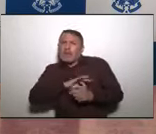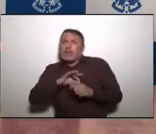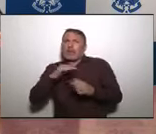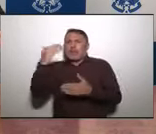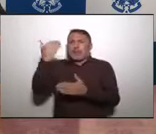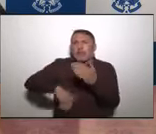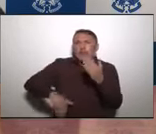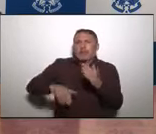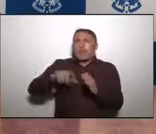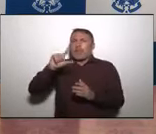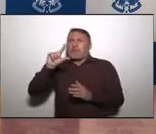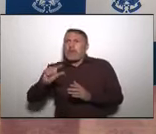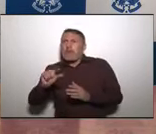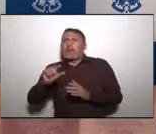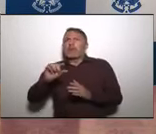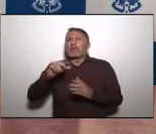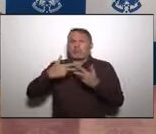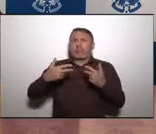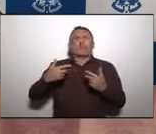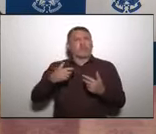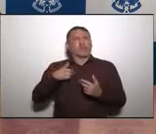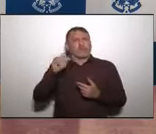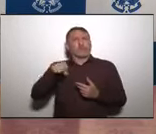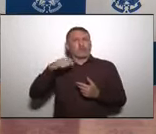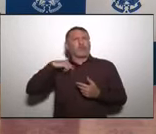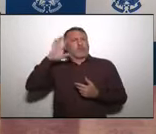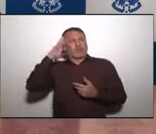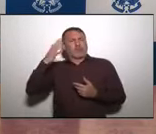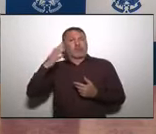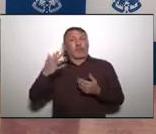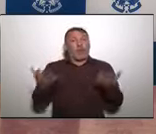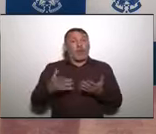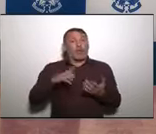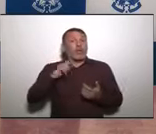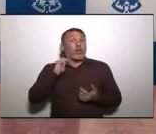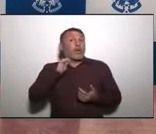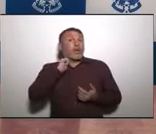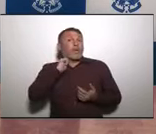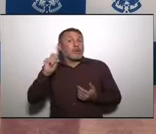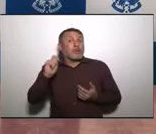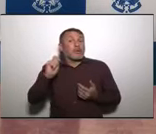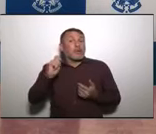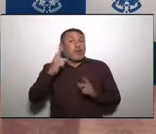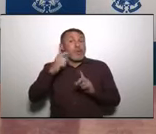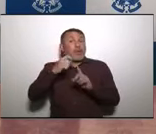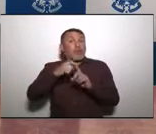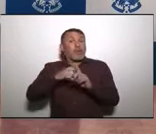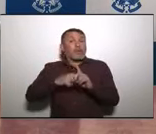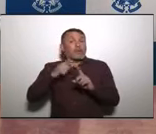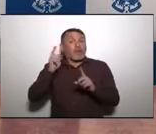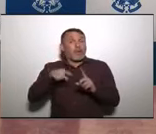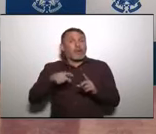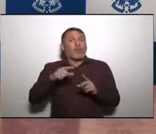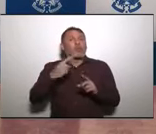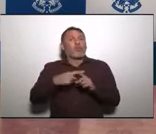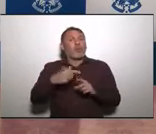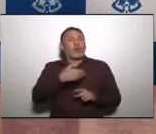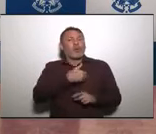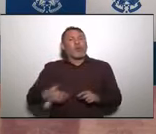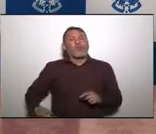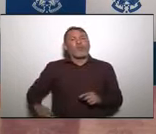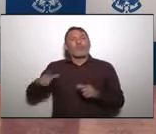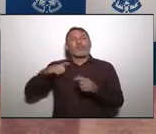porque nós estamos observando o primeiro mês de abril, que é o mês do reflexo, de fato, da receita do Estado, mês de